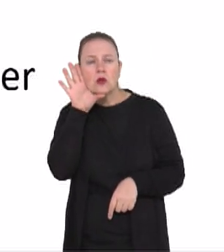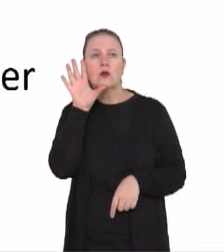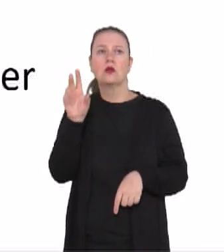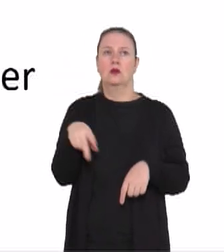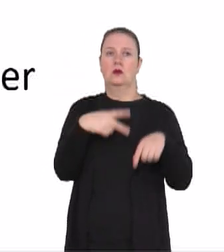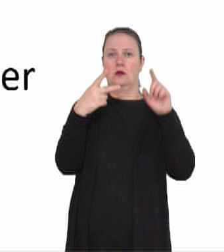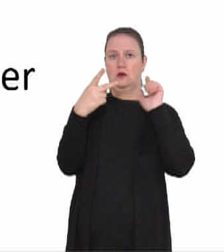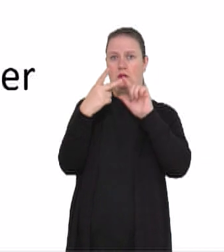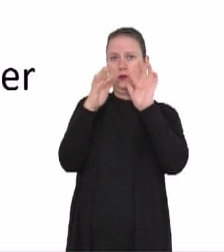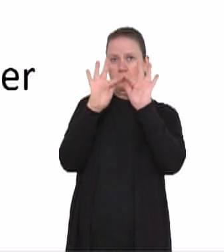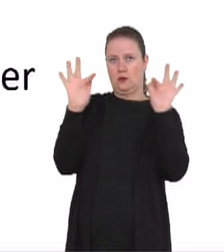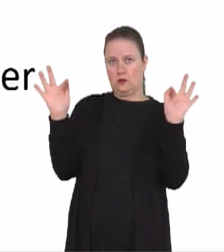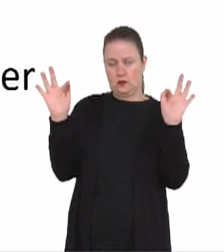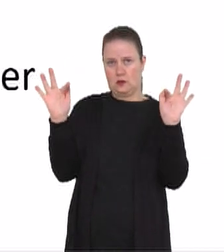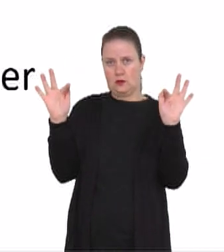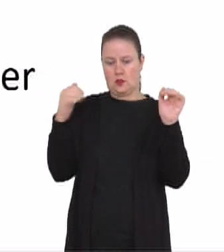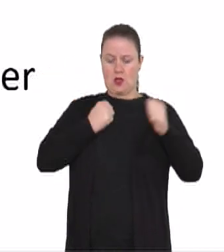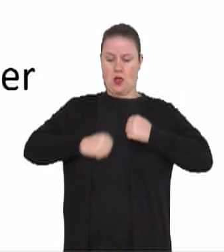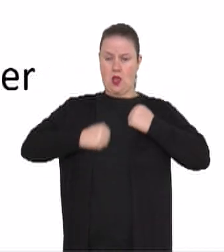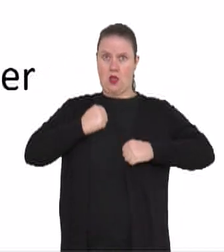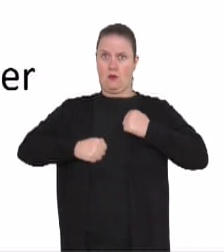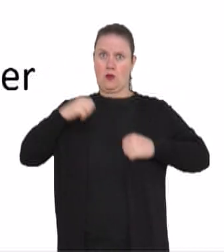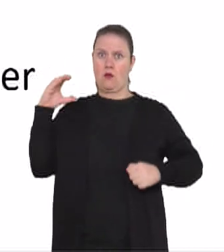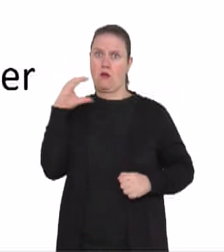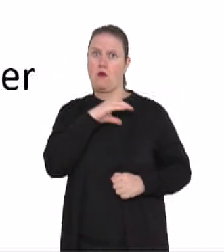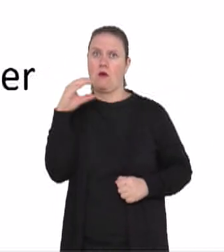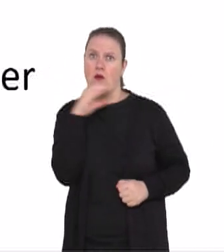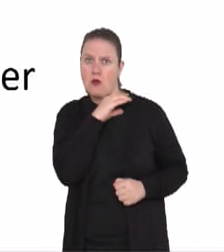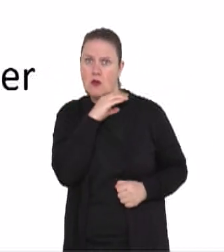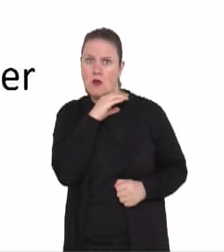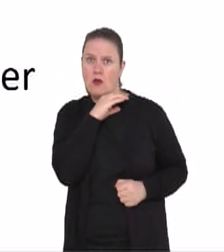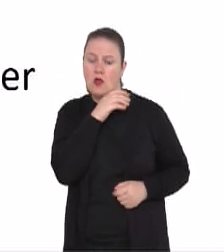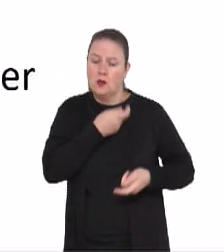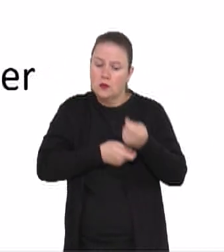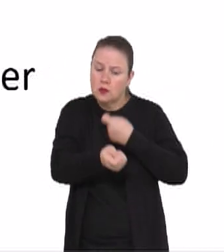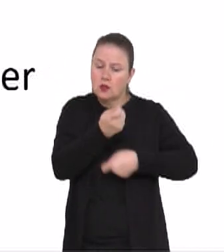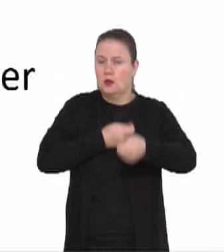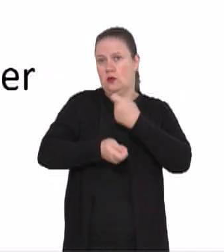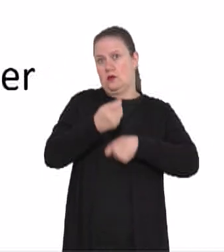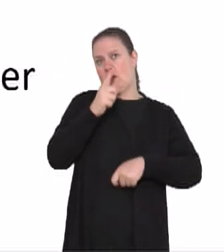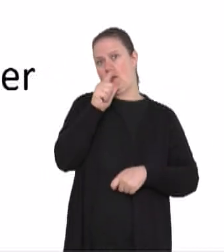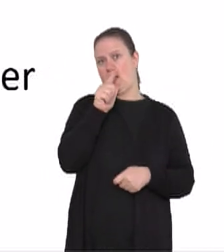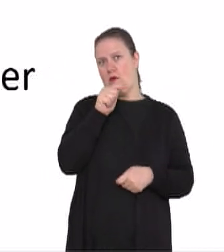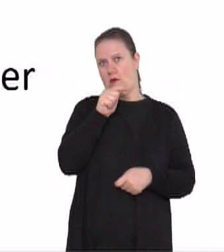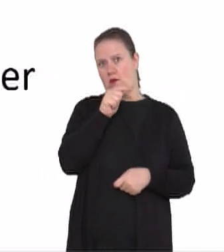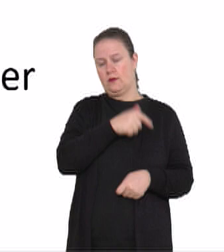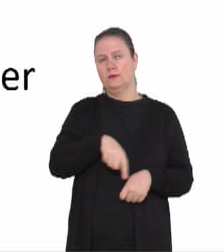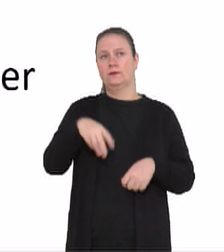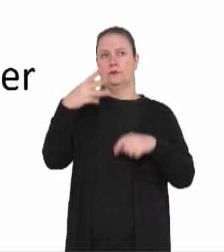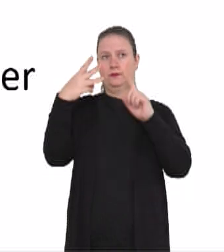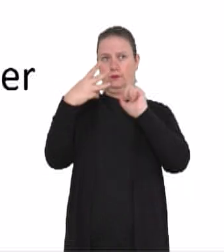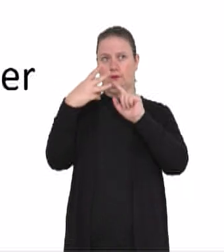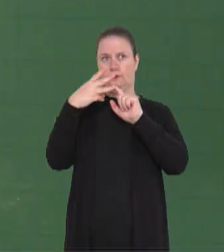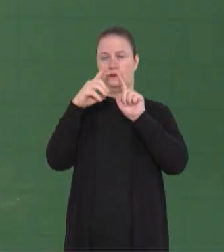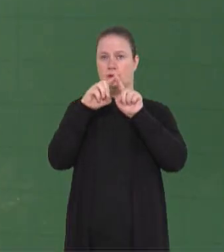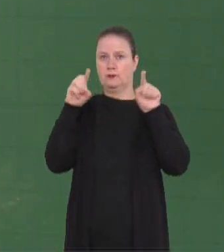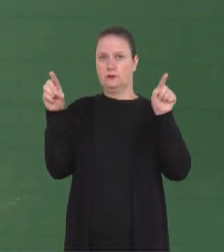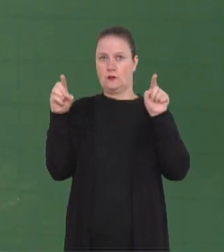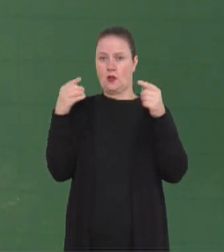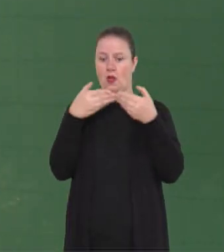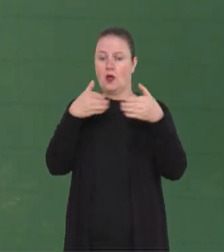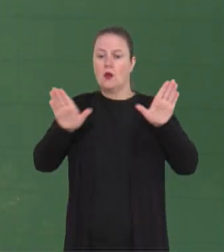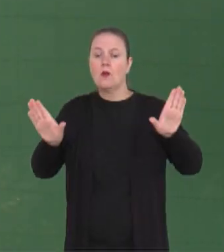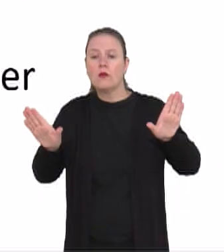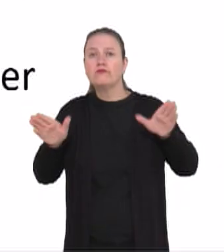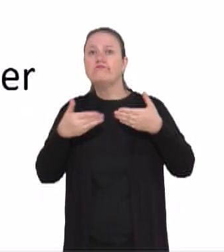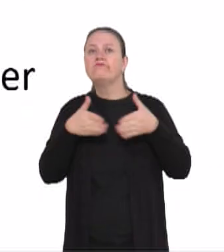to save water, banho rápido para economizar água. The door is open, a porta está